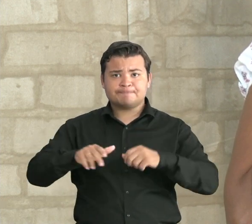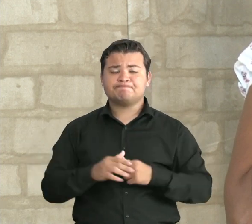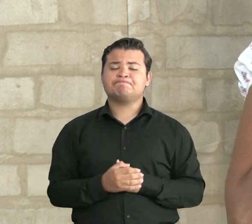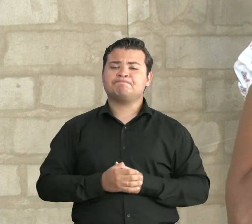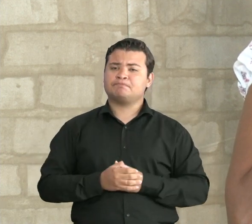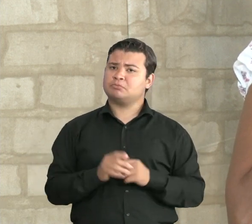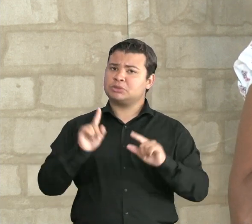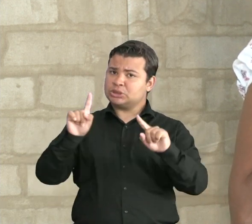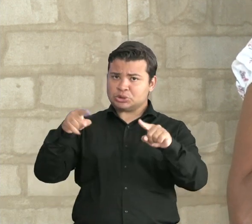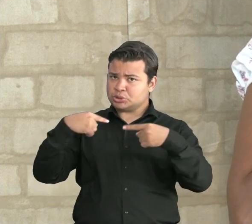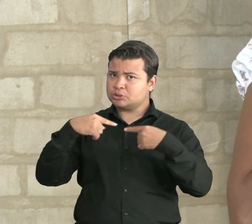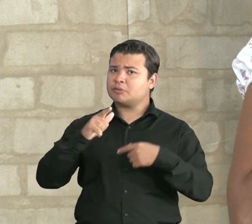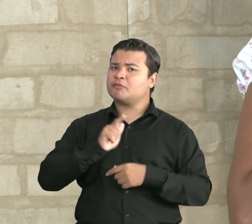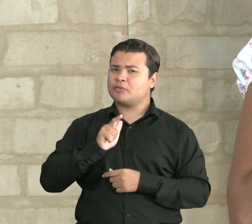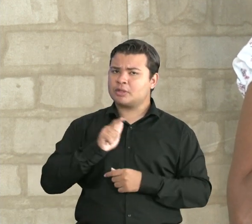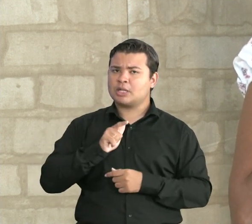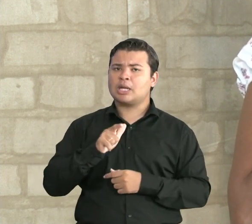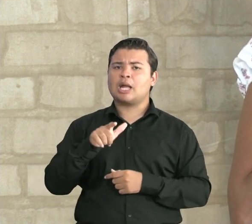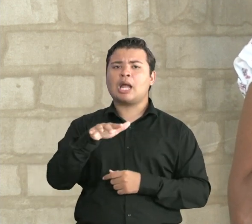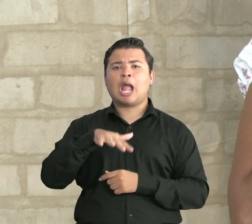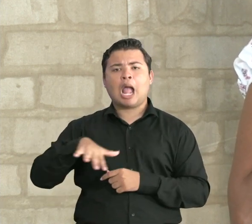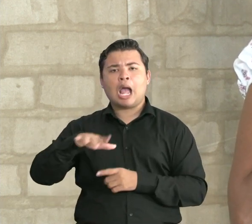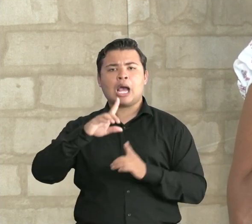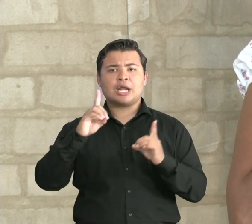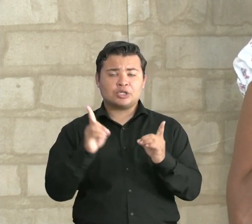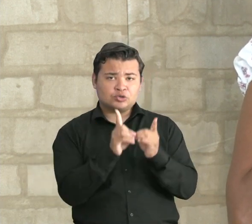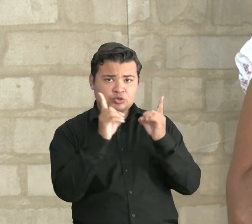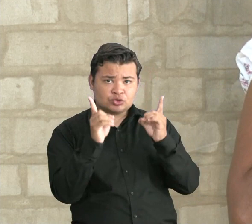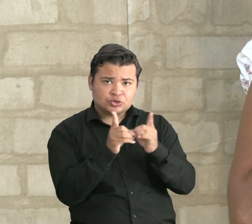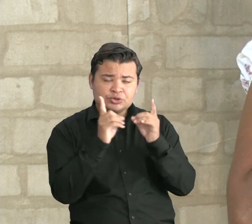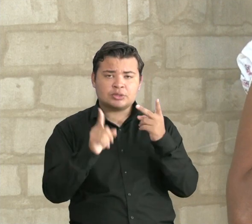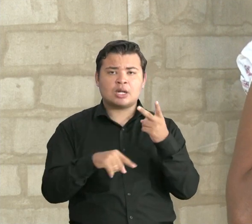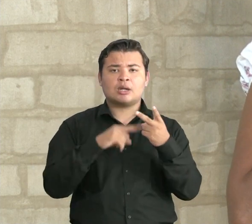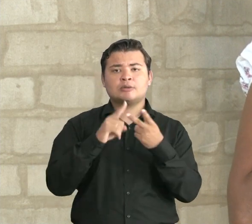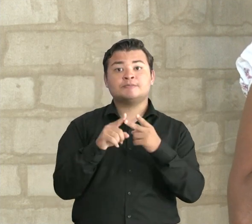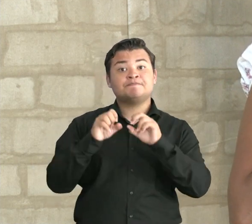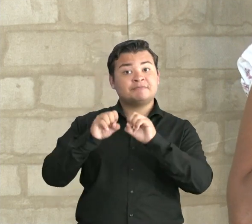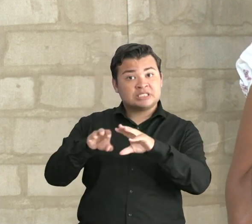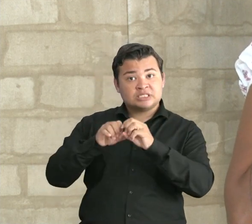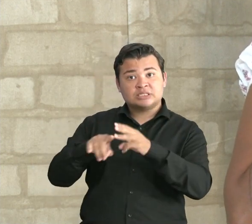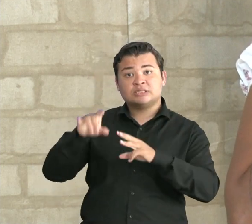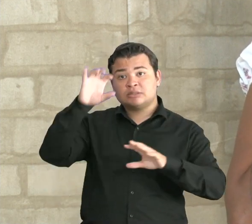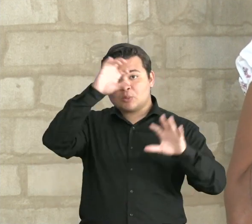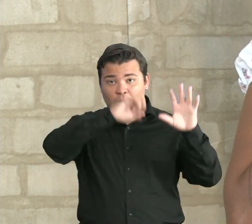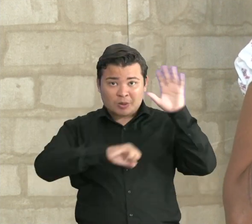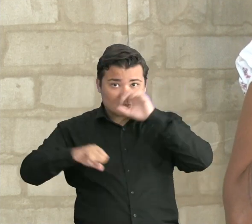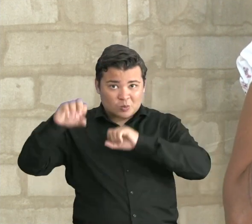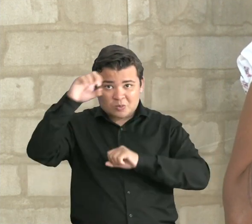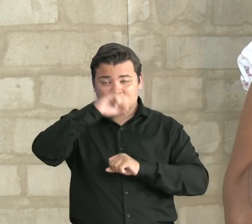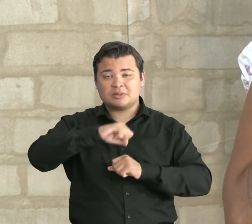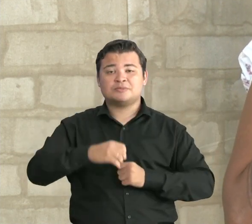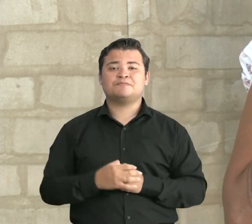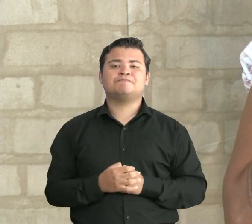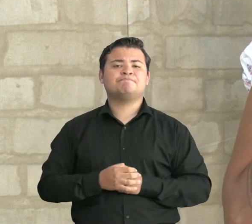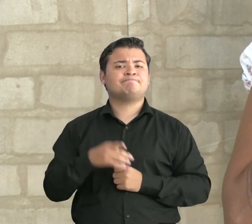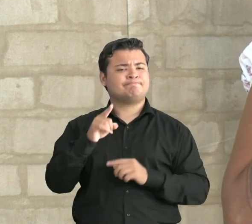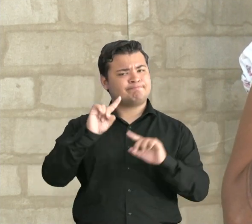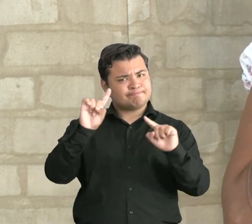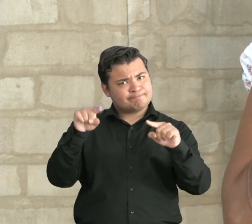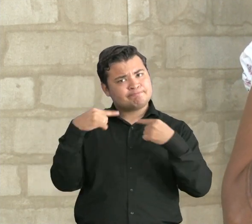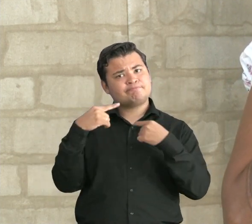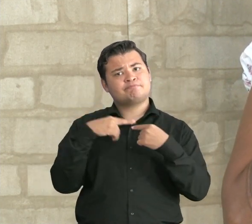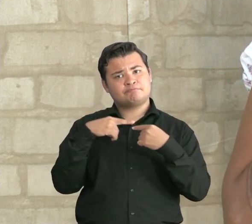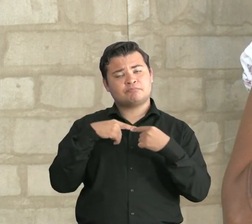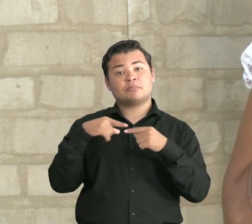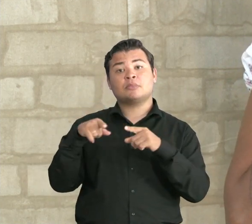passa pelo campo da didática, do ensino e aprendizagem. Esse desafio, ele passa pelo